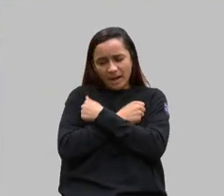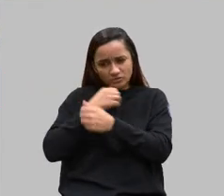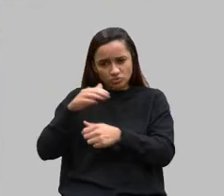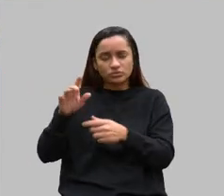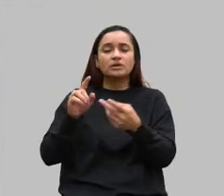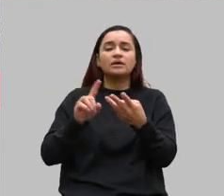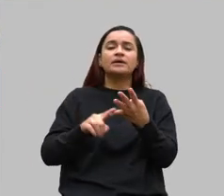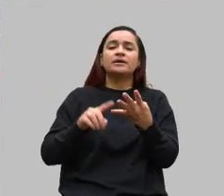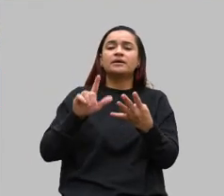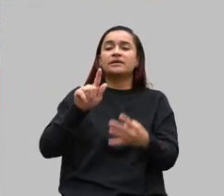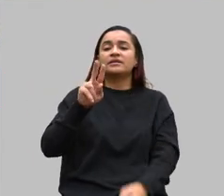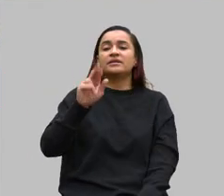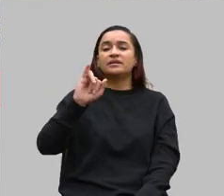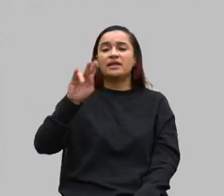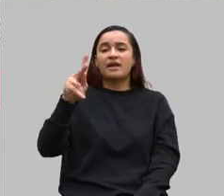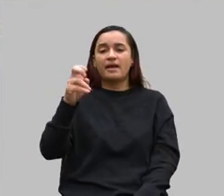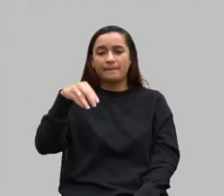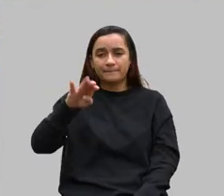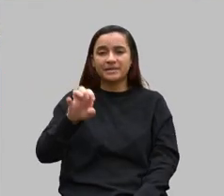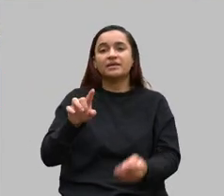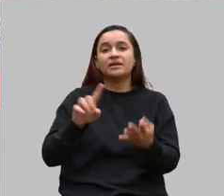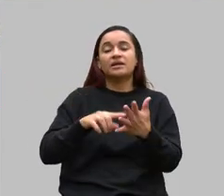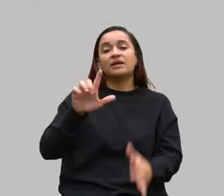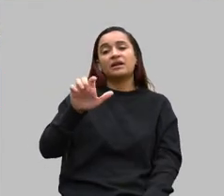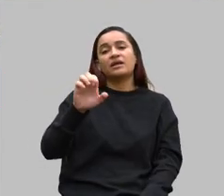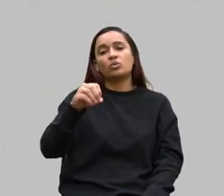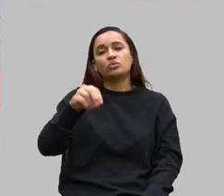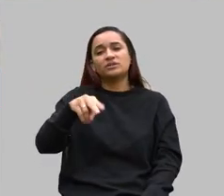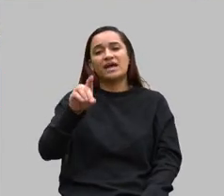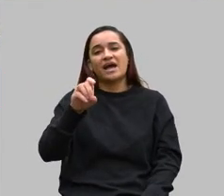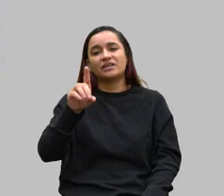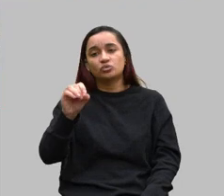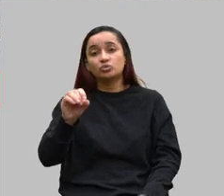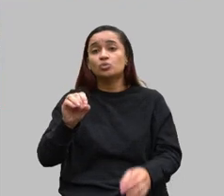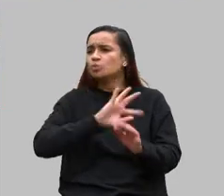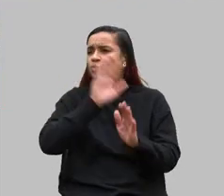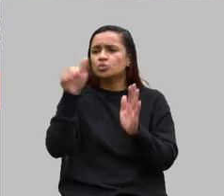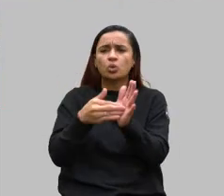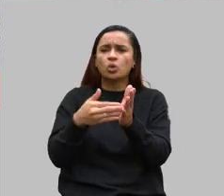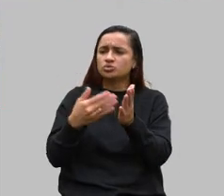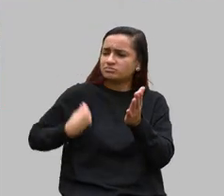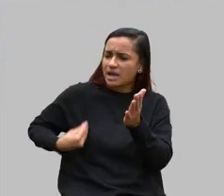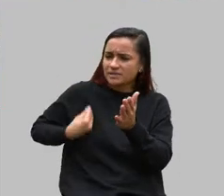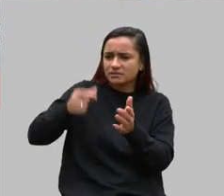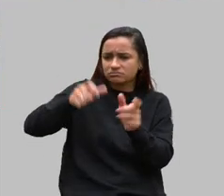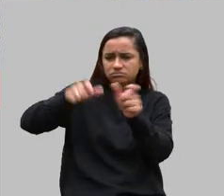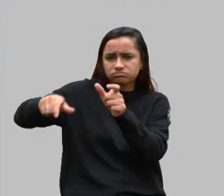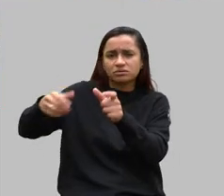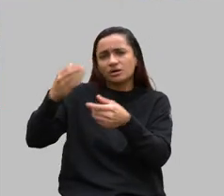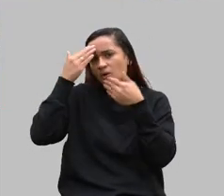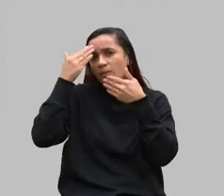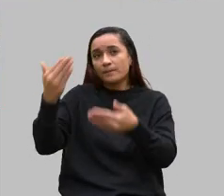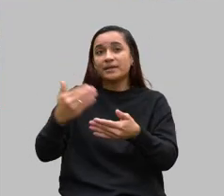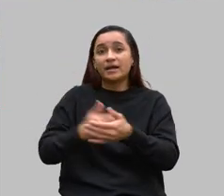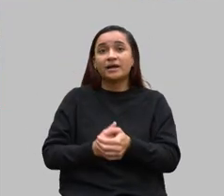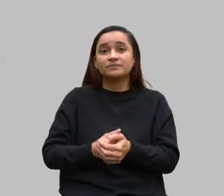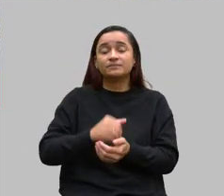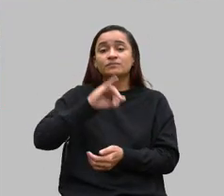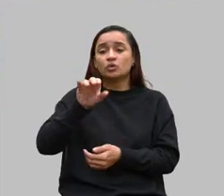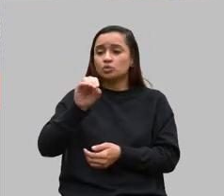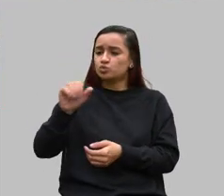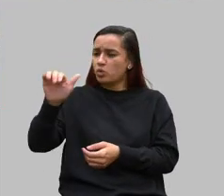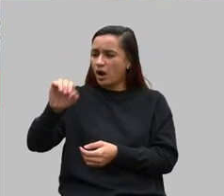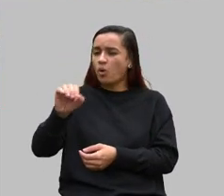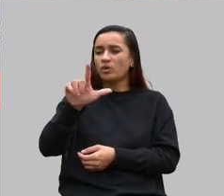ntt Leonardo do ministério Muito obrigado pela participação todos que aqui estão Pedro Bruno nosso secretário de estado João Leite quem